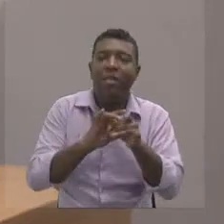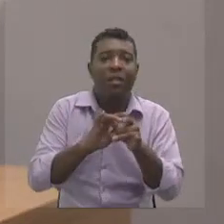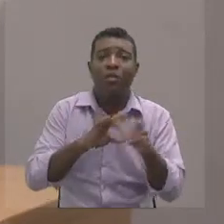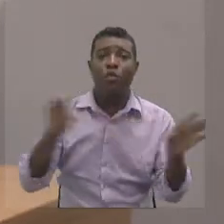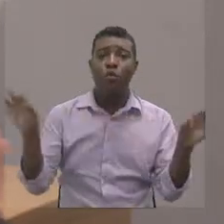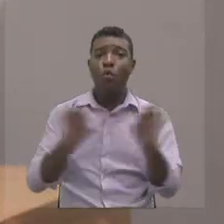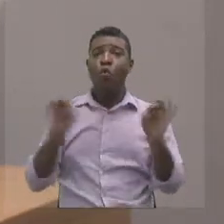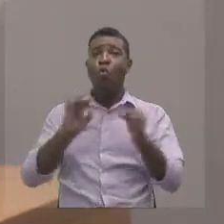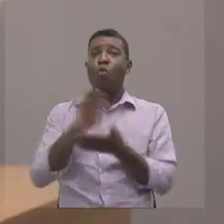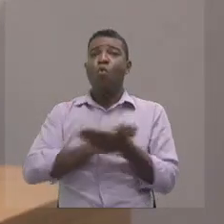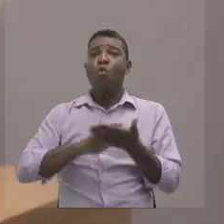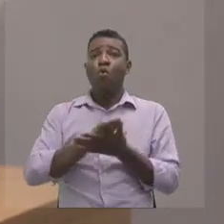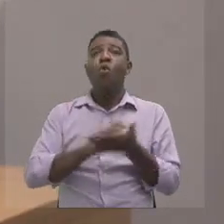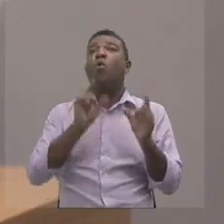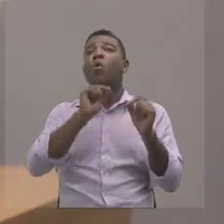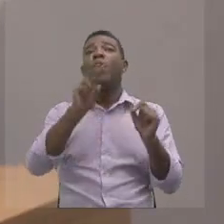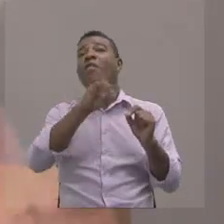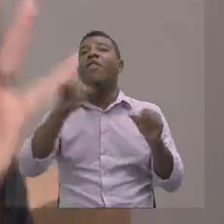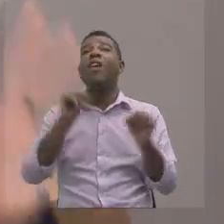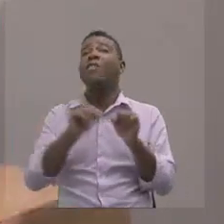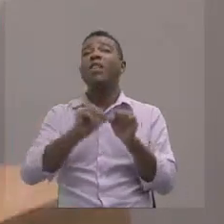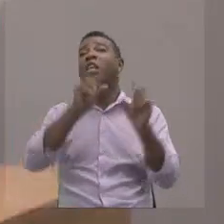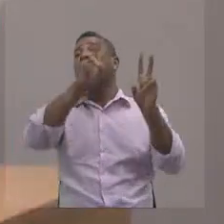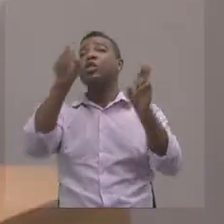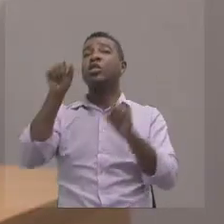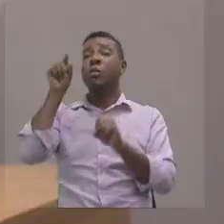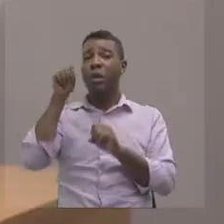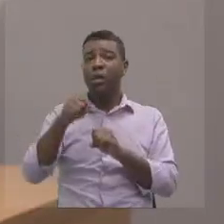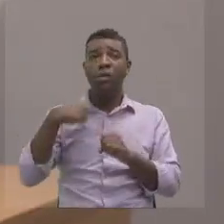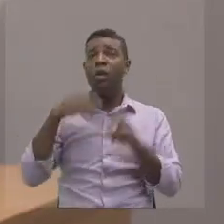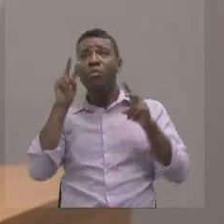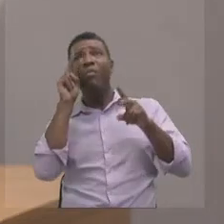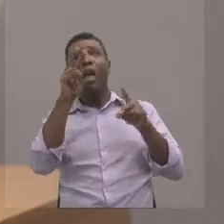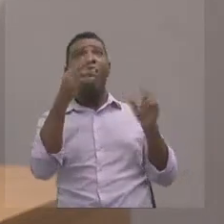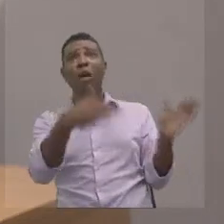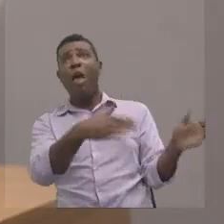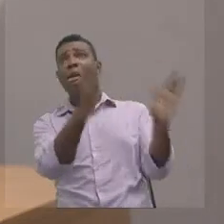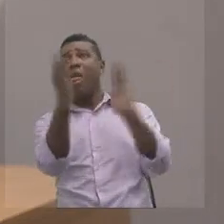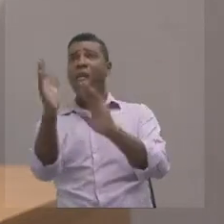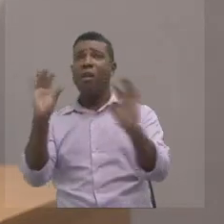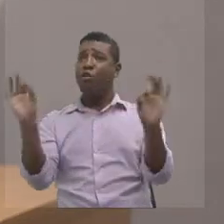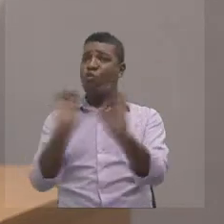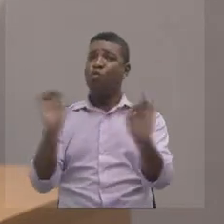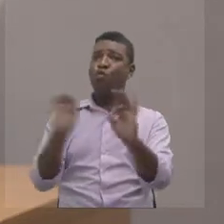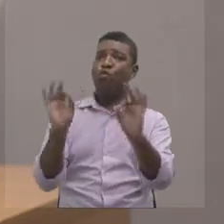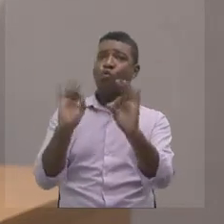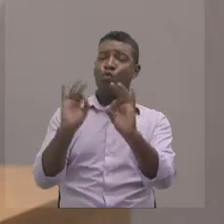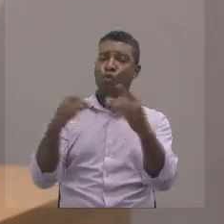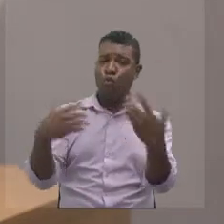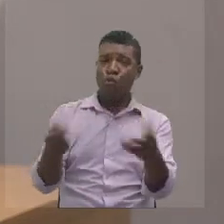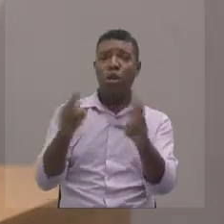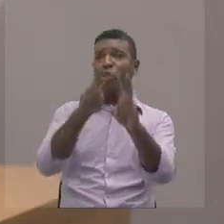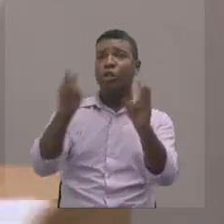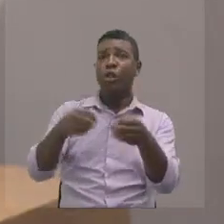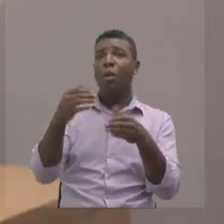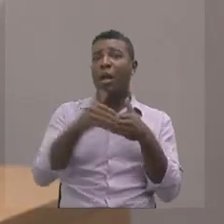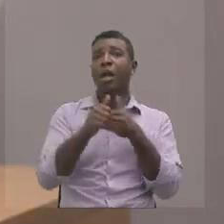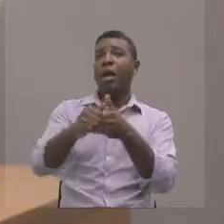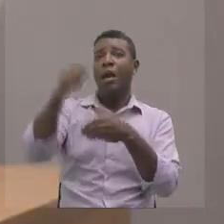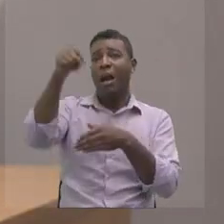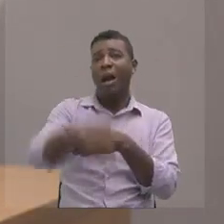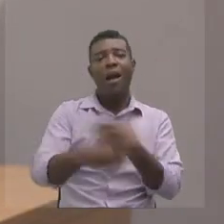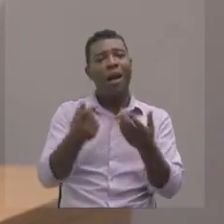o que vai ser feito em relação a isso eu não vi na apresentação que foi feita Nenhuma medida sobre o transporte da população